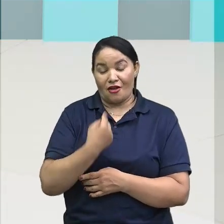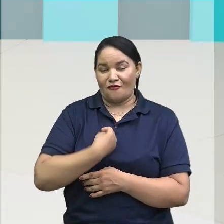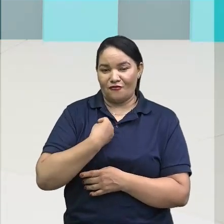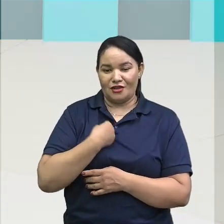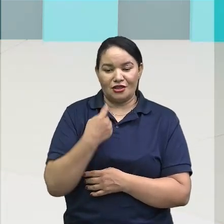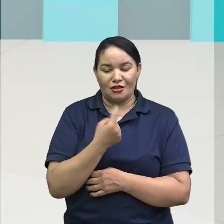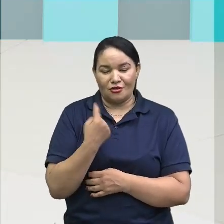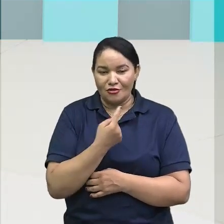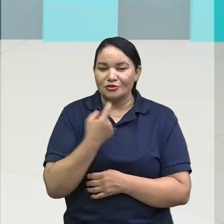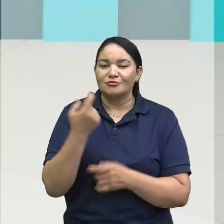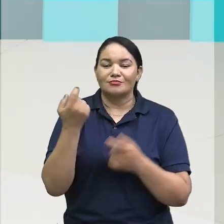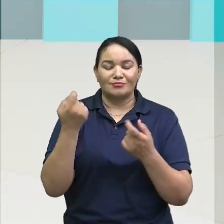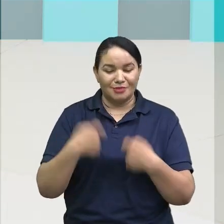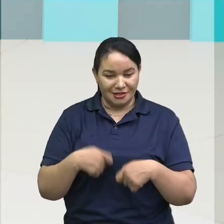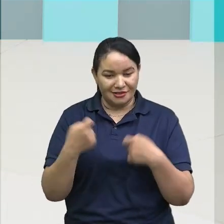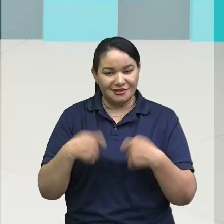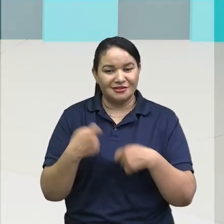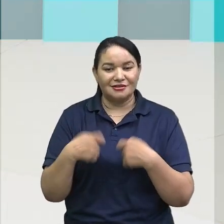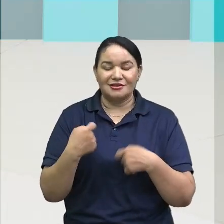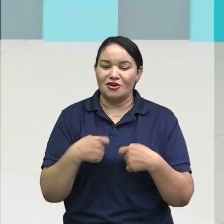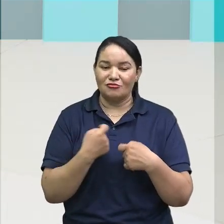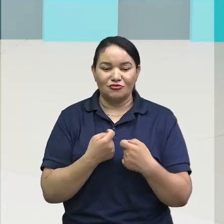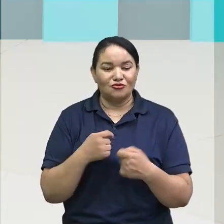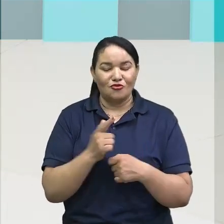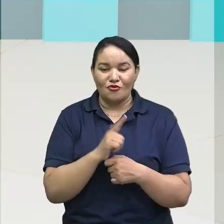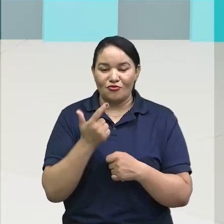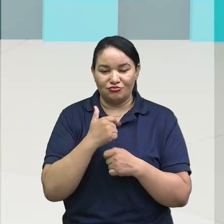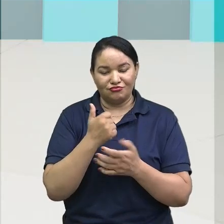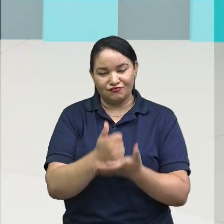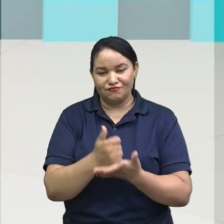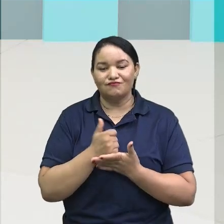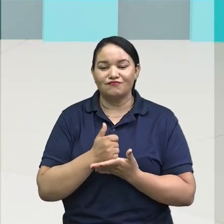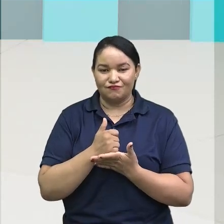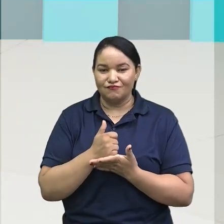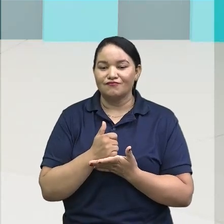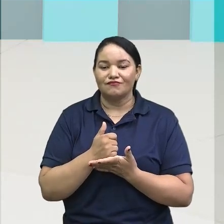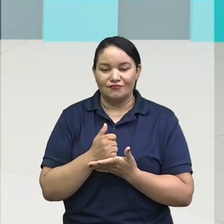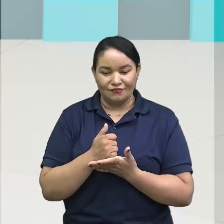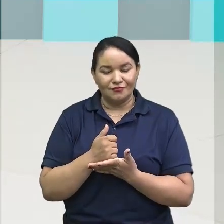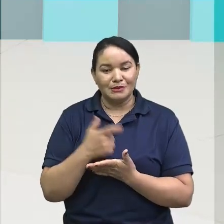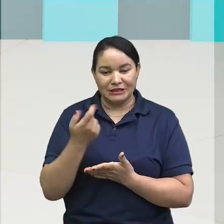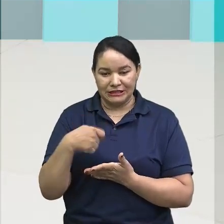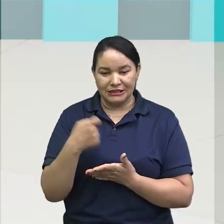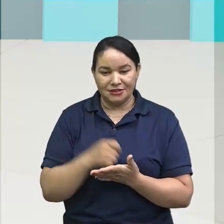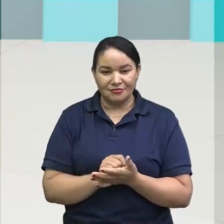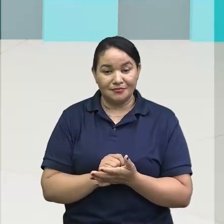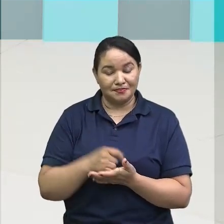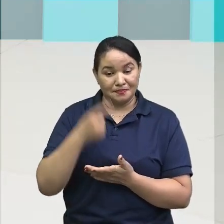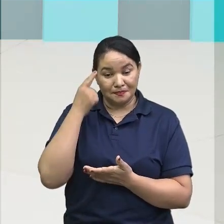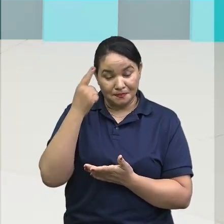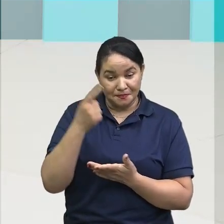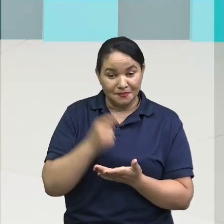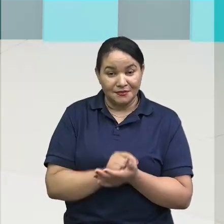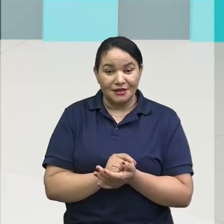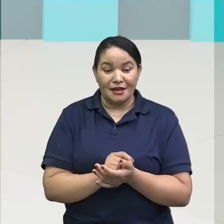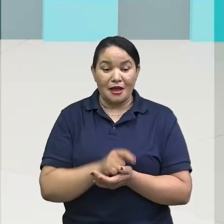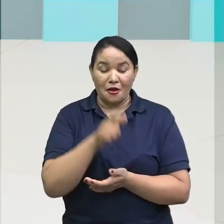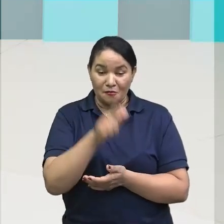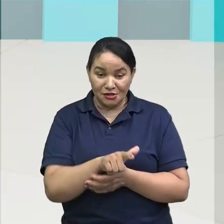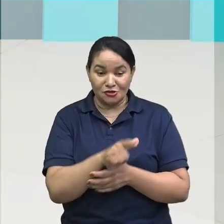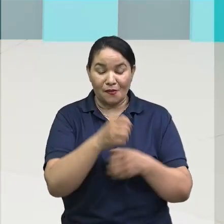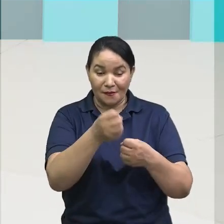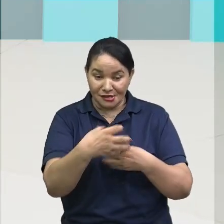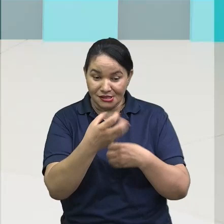nós precisamos sim do auxílio de outras pessoas. Lembra que eu falei do corpo que ensina outro corpo e que você